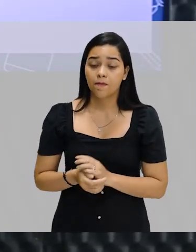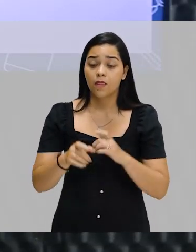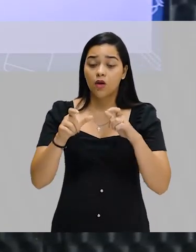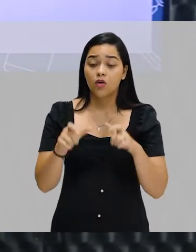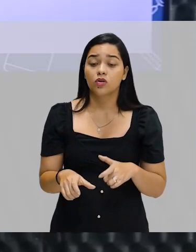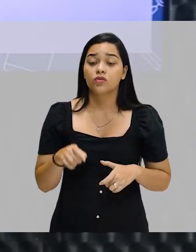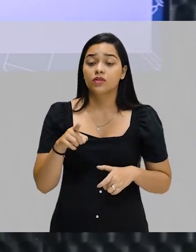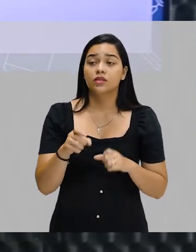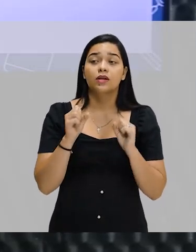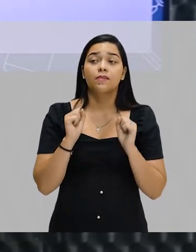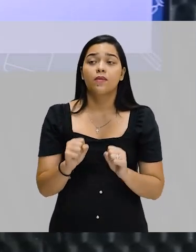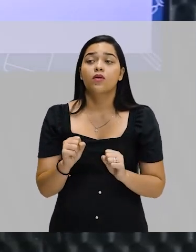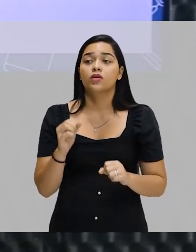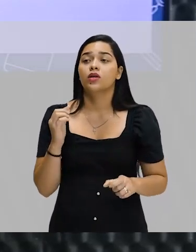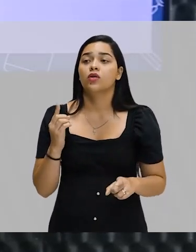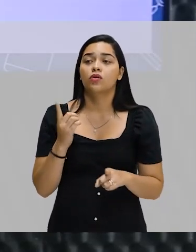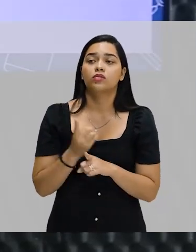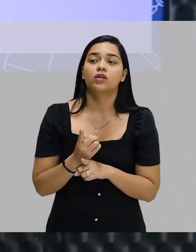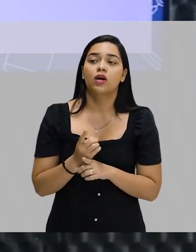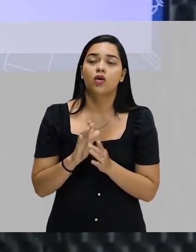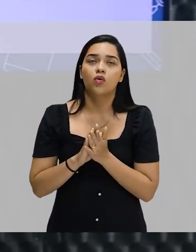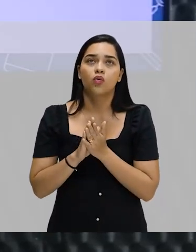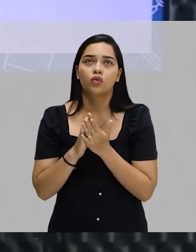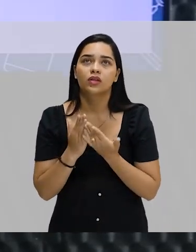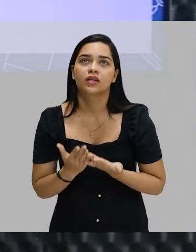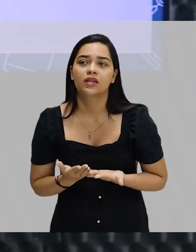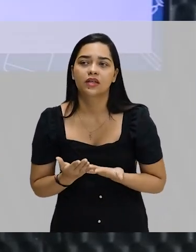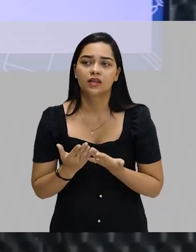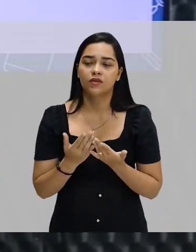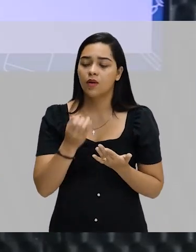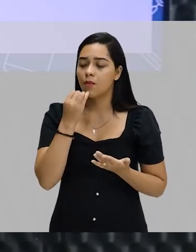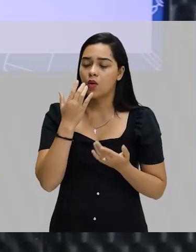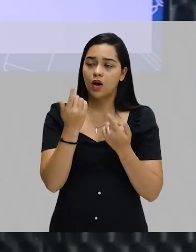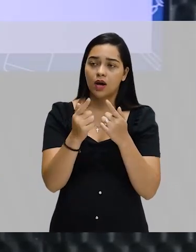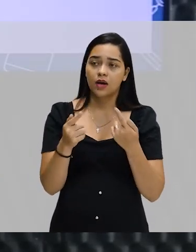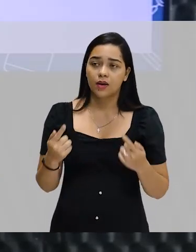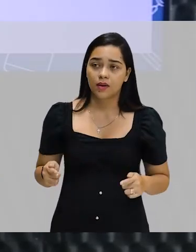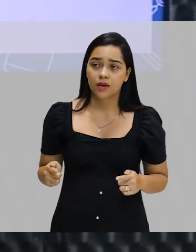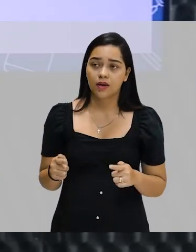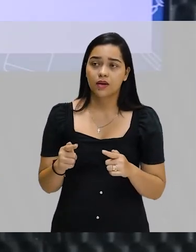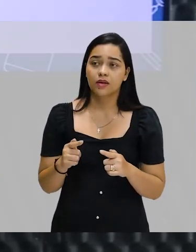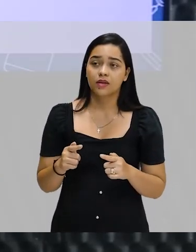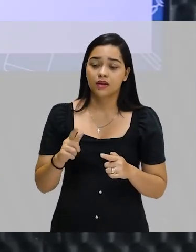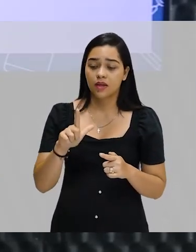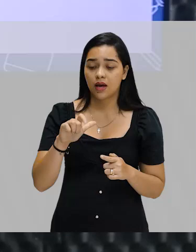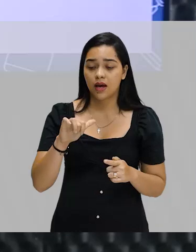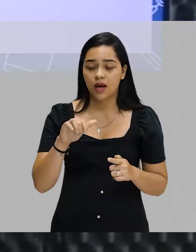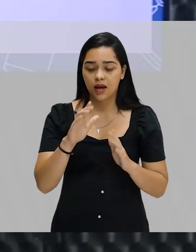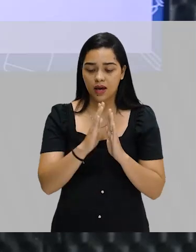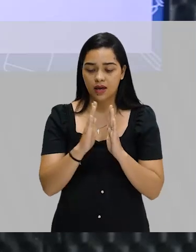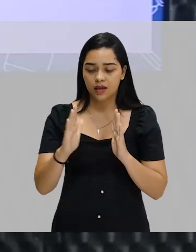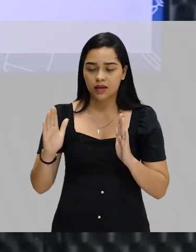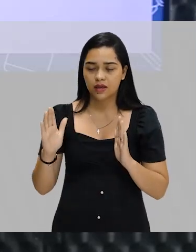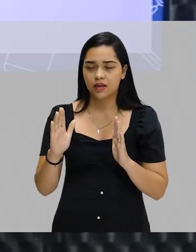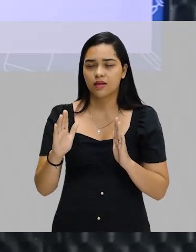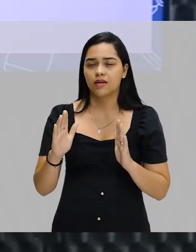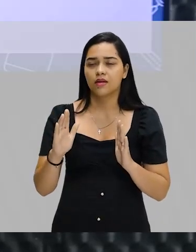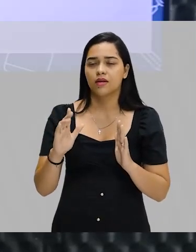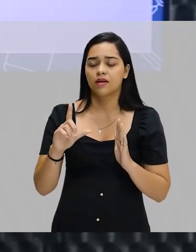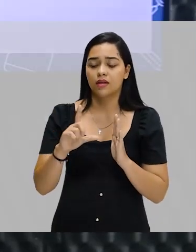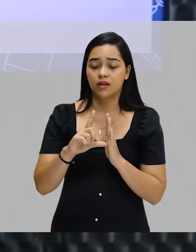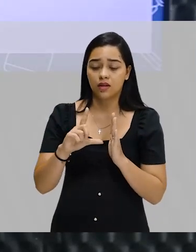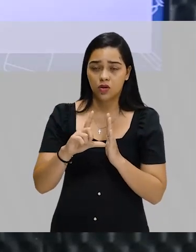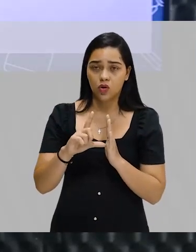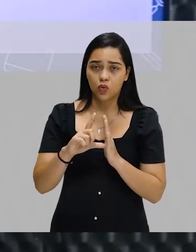Onde você pode encontrar um livro, uma boa gramática? Na livraria. Então, onde, estático.